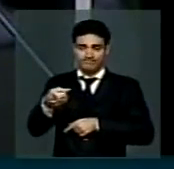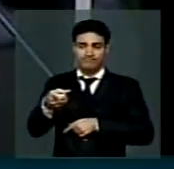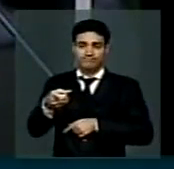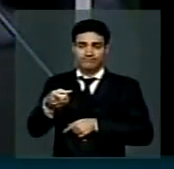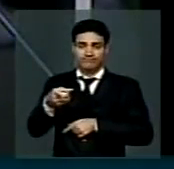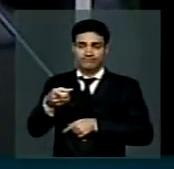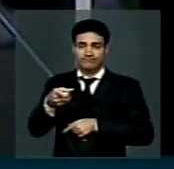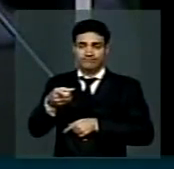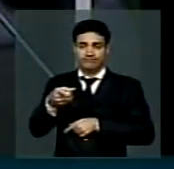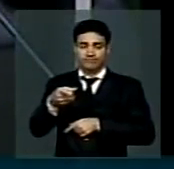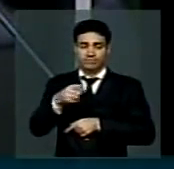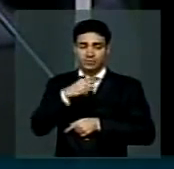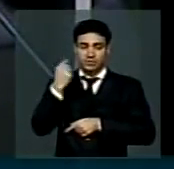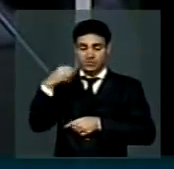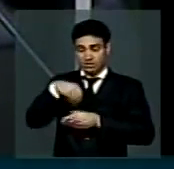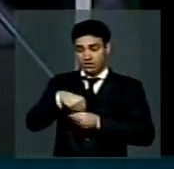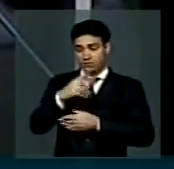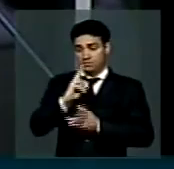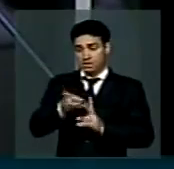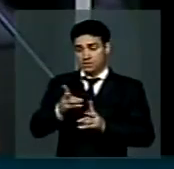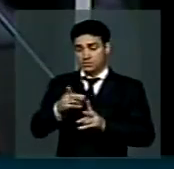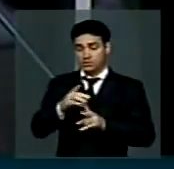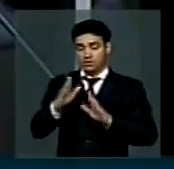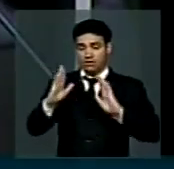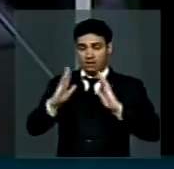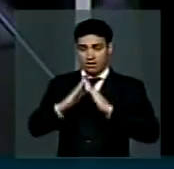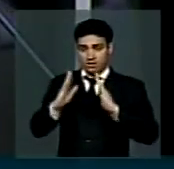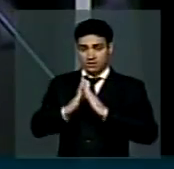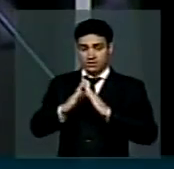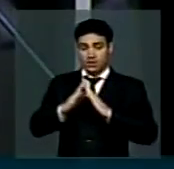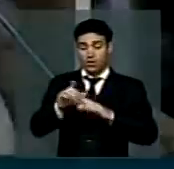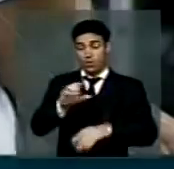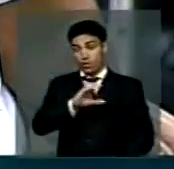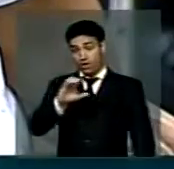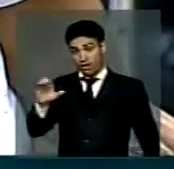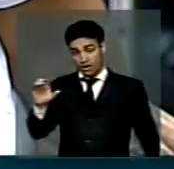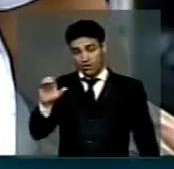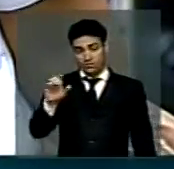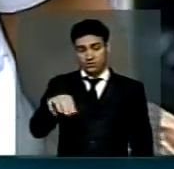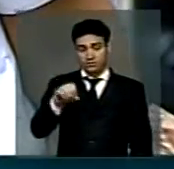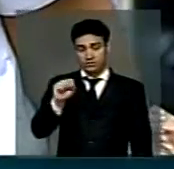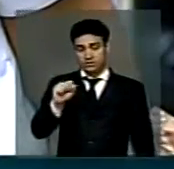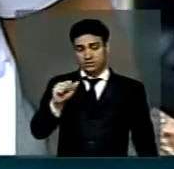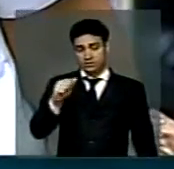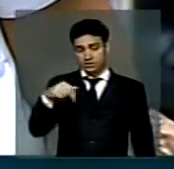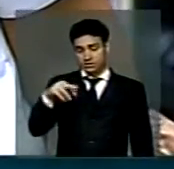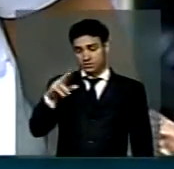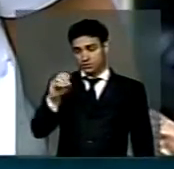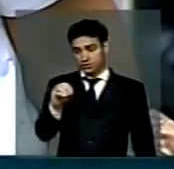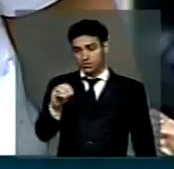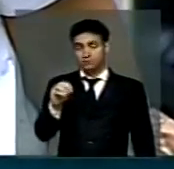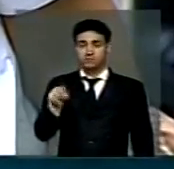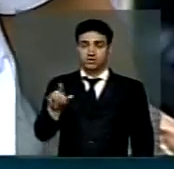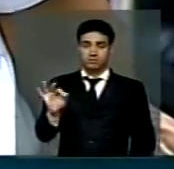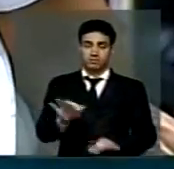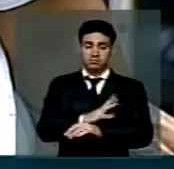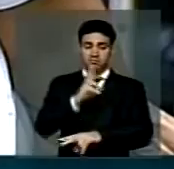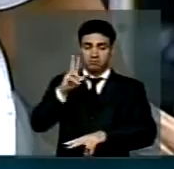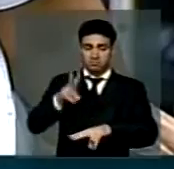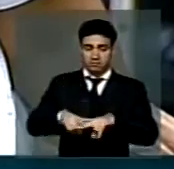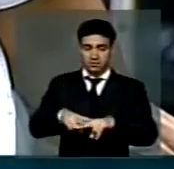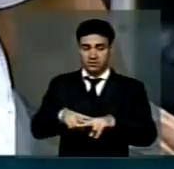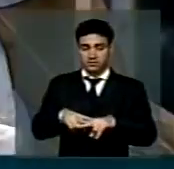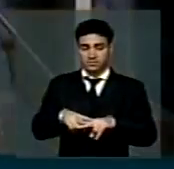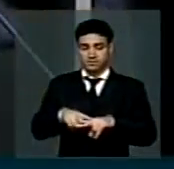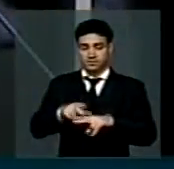mãe dentro de sua própria casa. O cunhado da vítima, Sandro Dota, foi preso e